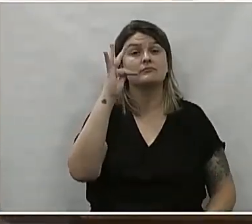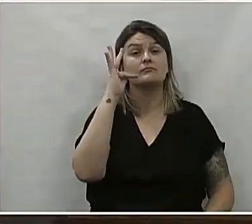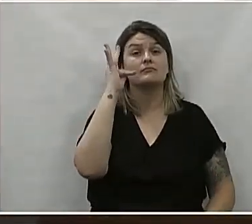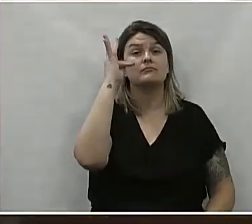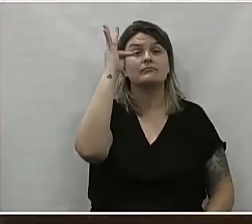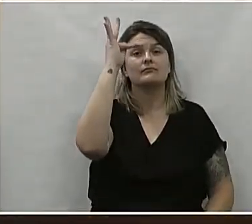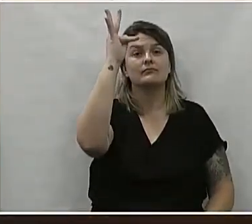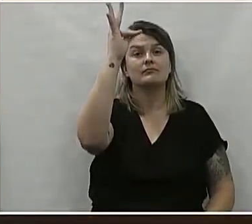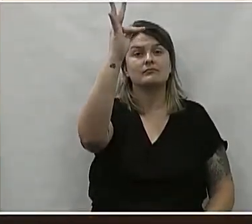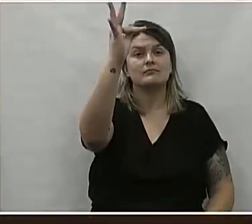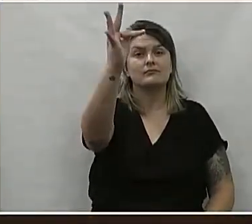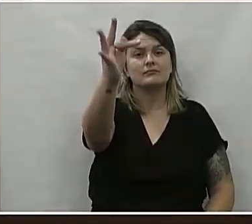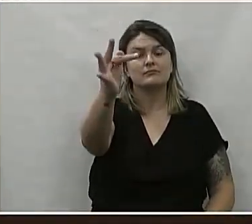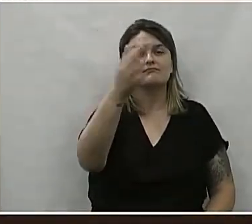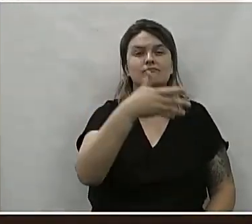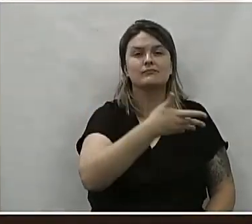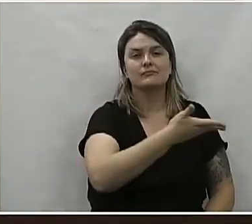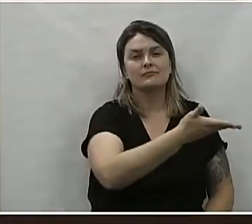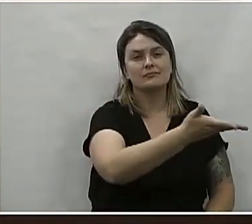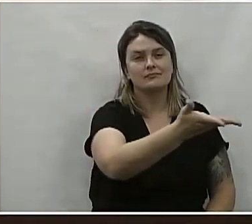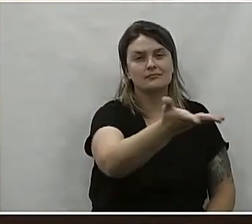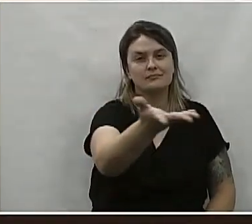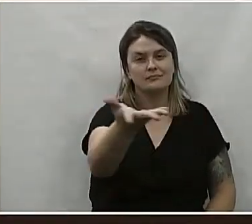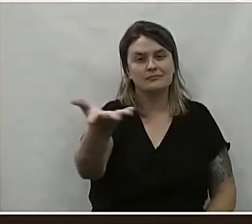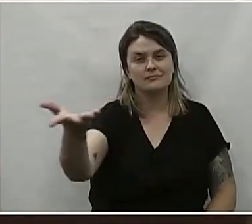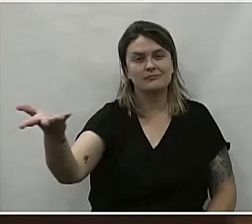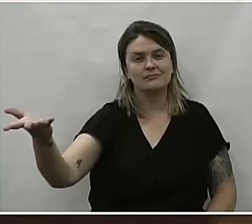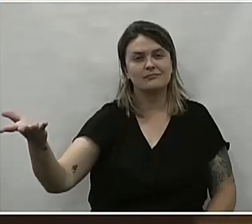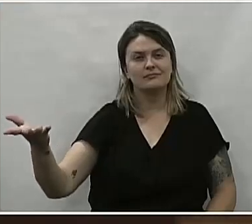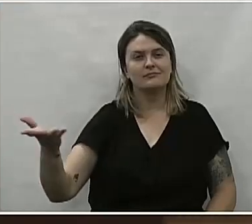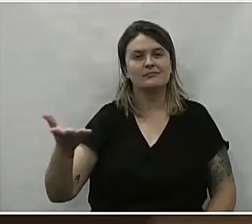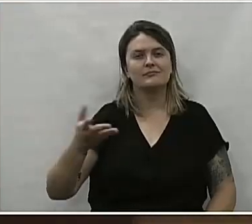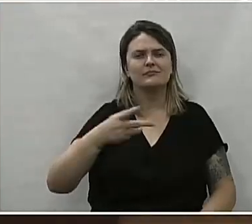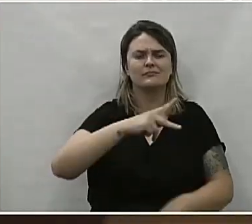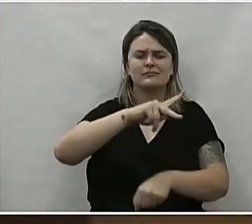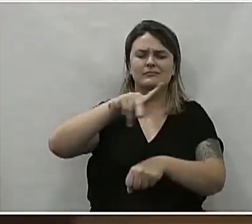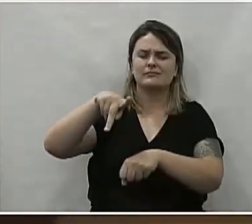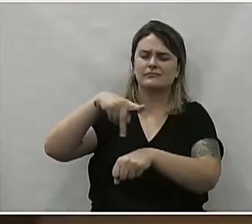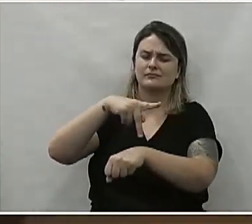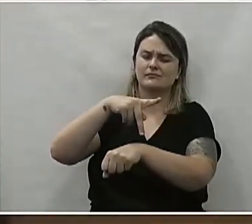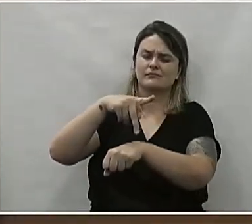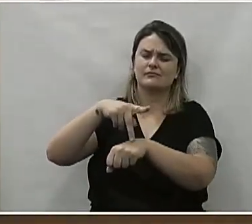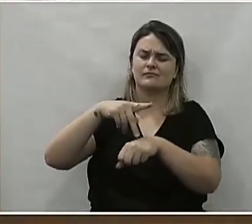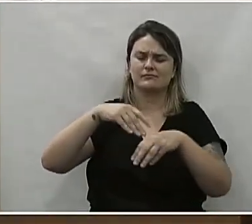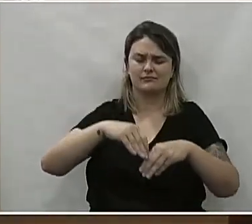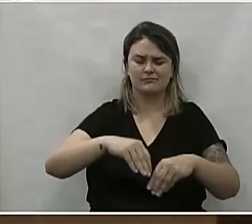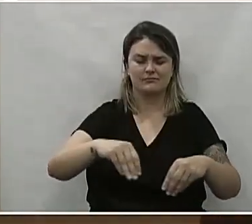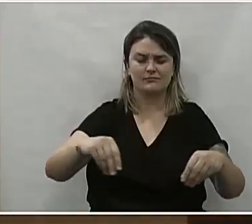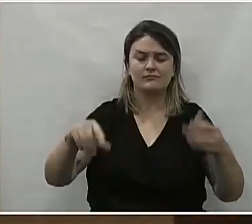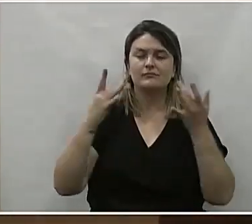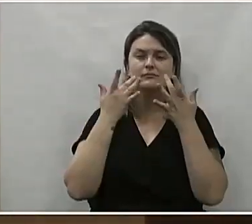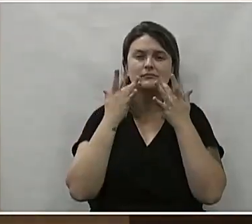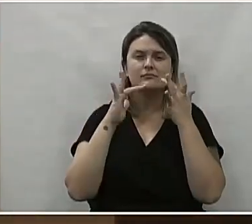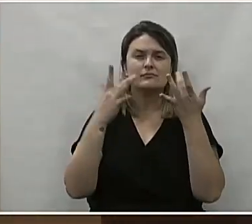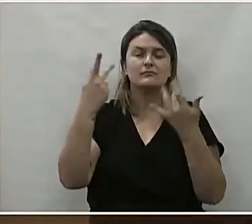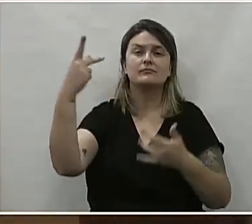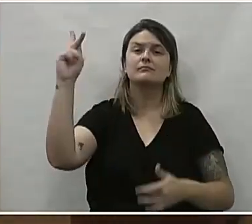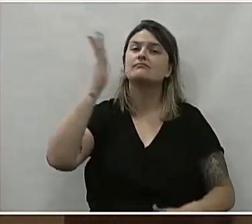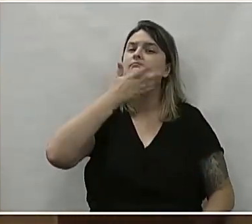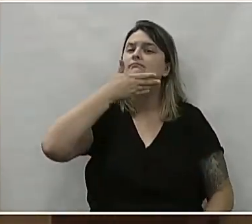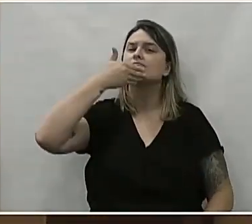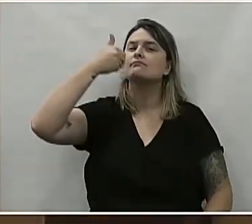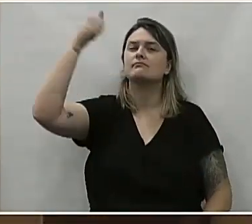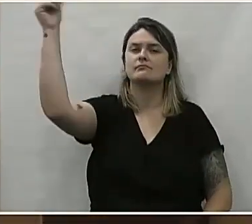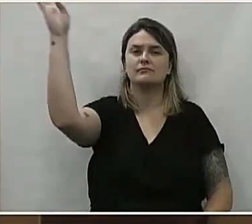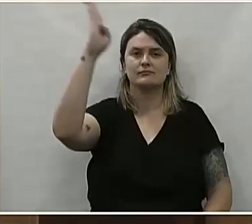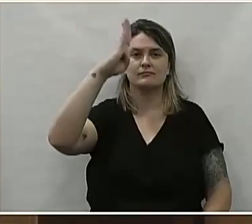pavido, colosso E o teu futuro espera essa grandeza Terra adorada Entre